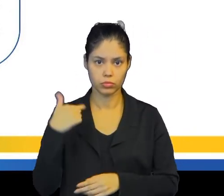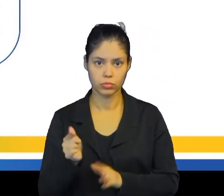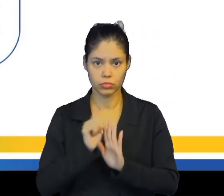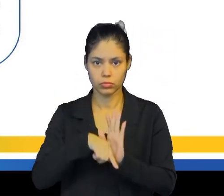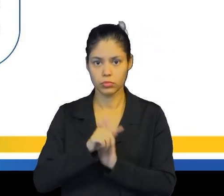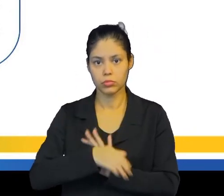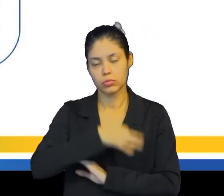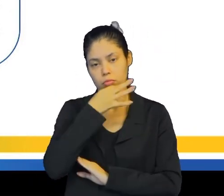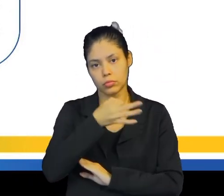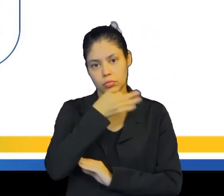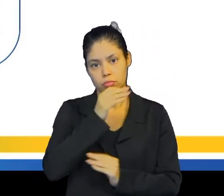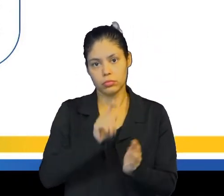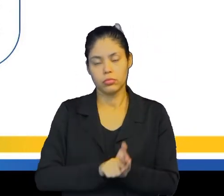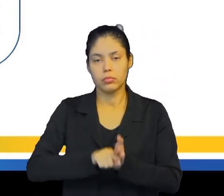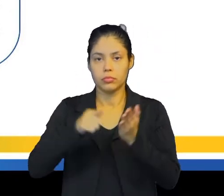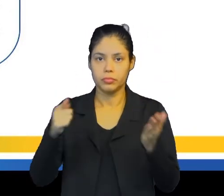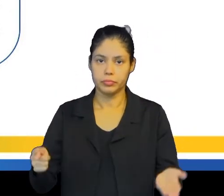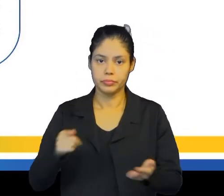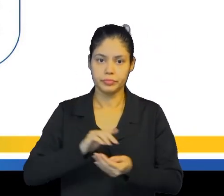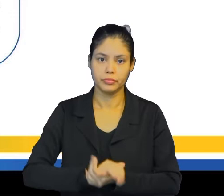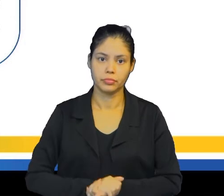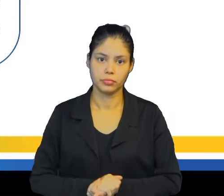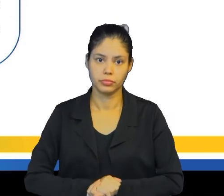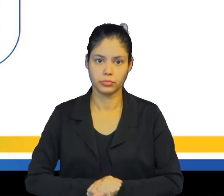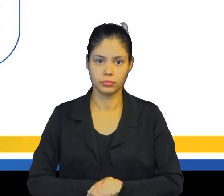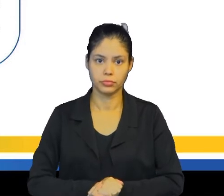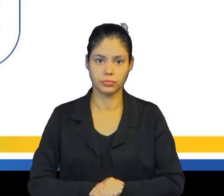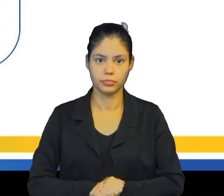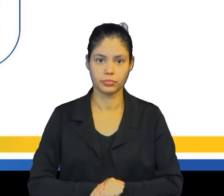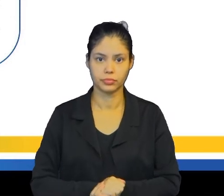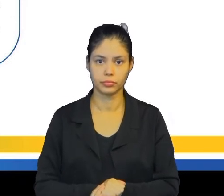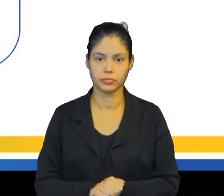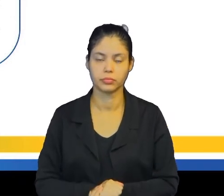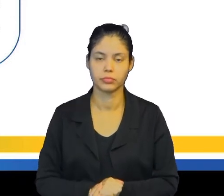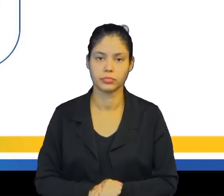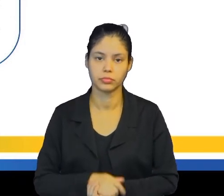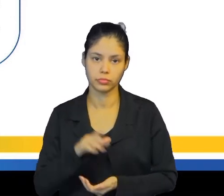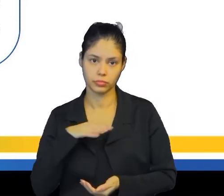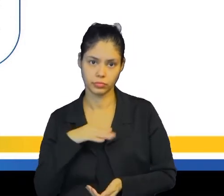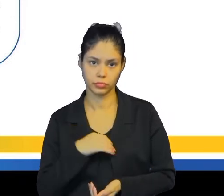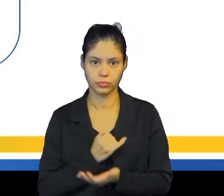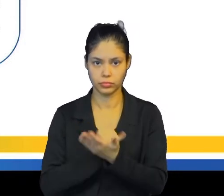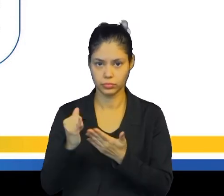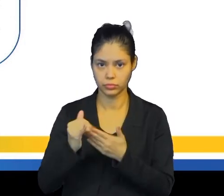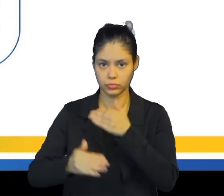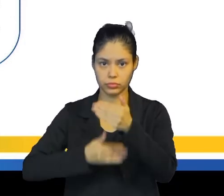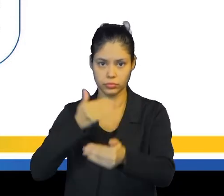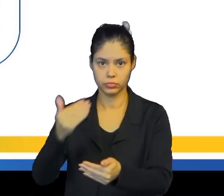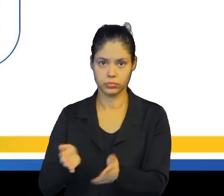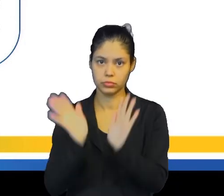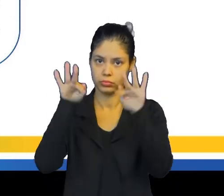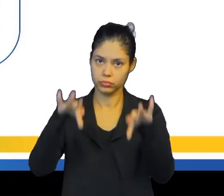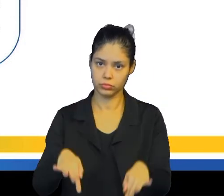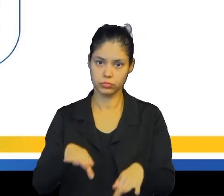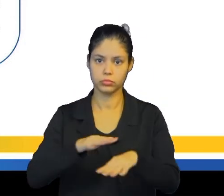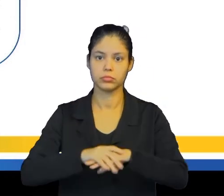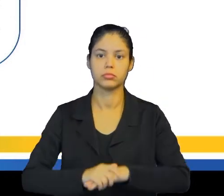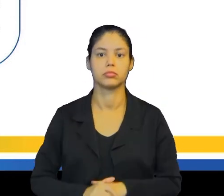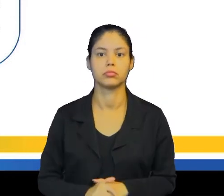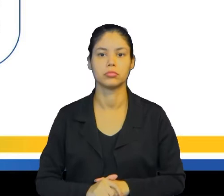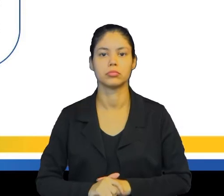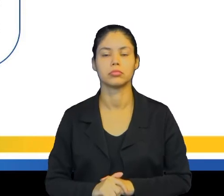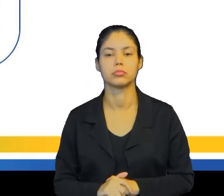de outros gêneros argumentativos do meio jornalístico. E aí ele tem introdução, desenvolvimento